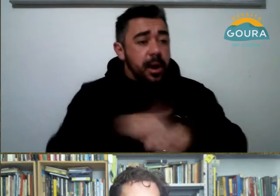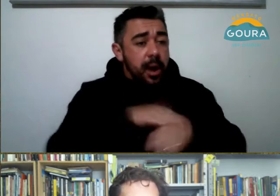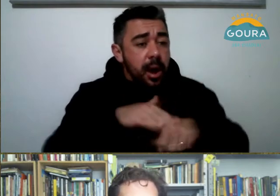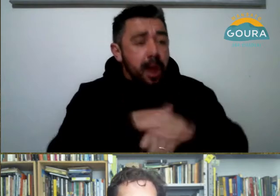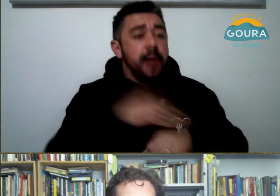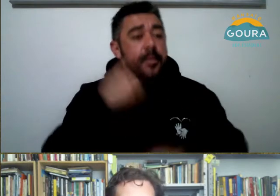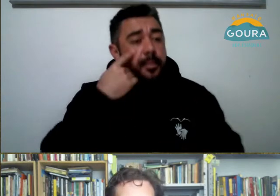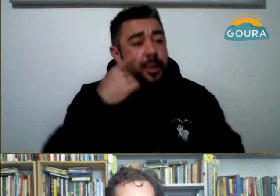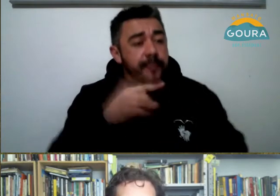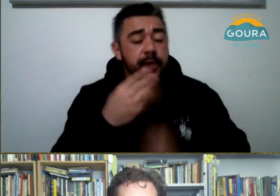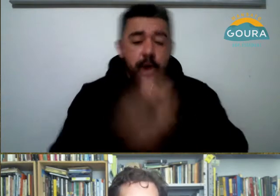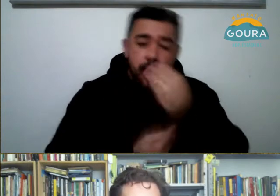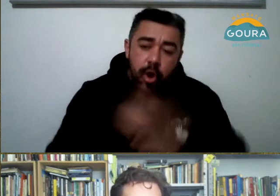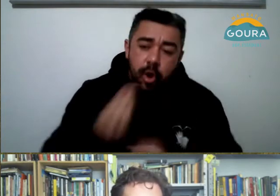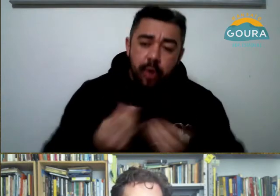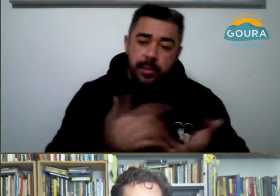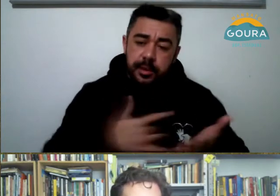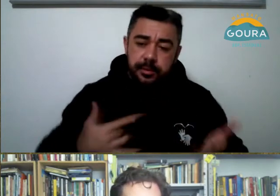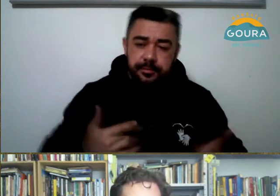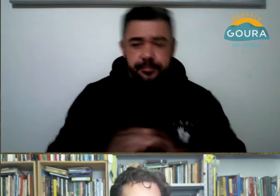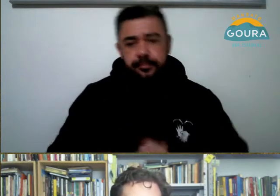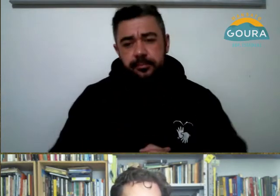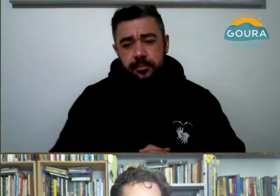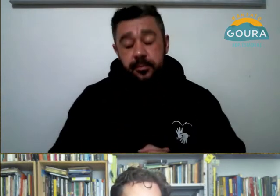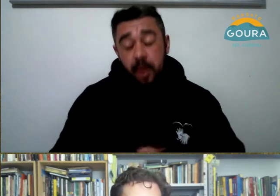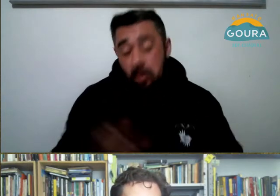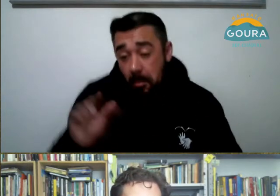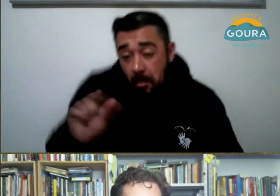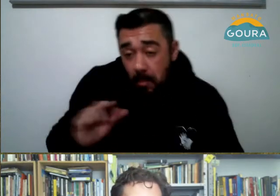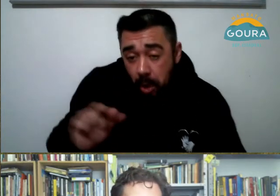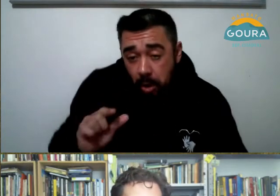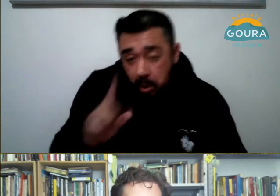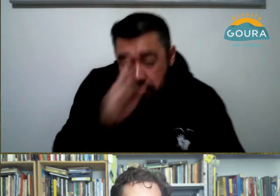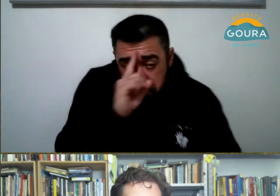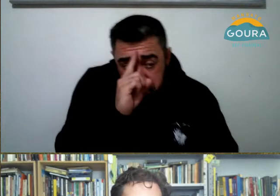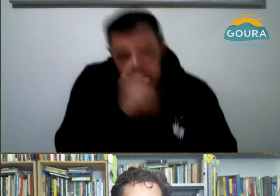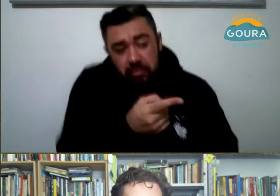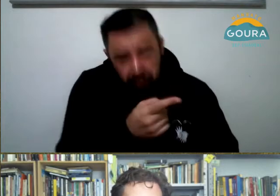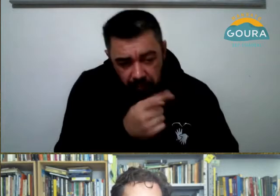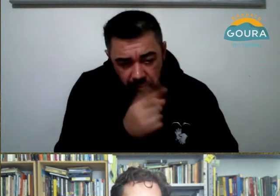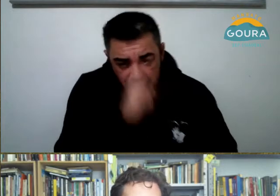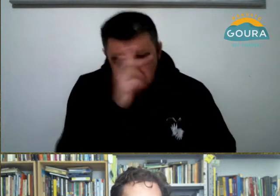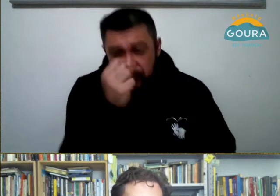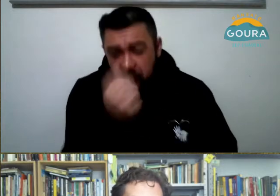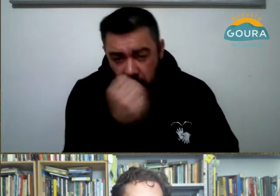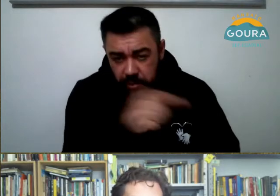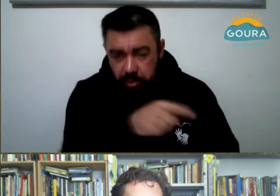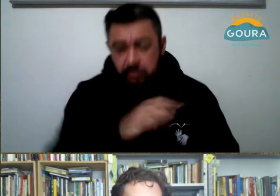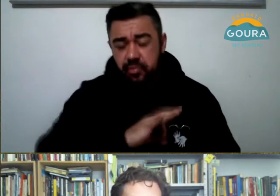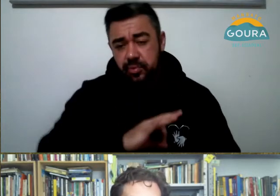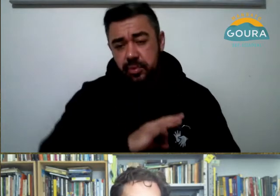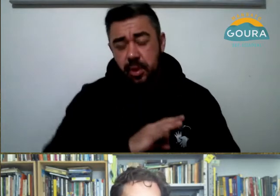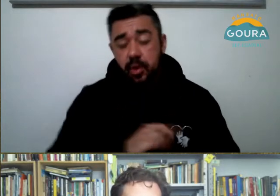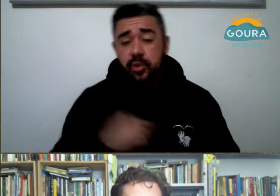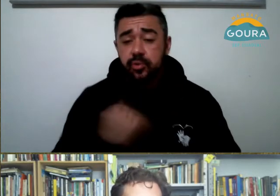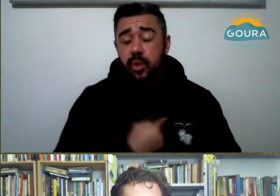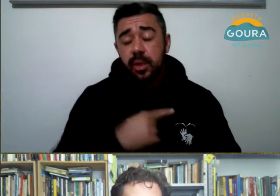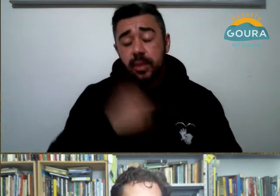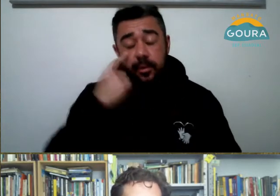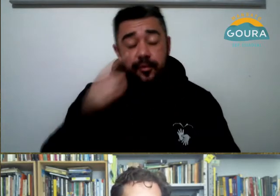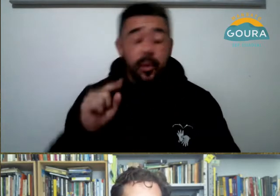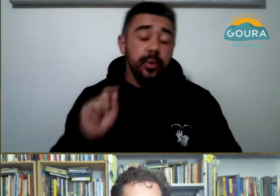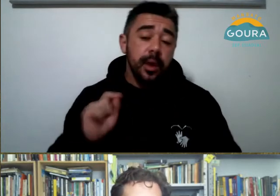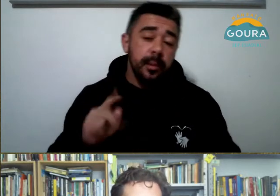músculo policial, permitam-me que diga assim, nós temos acesso a uma população com a qual